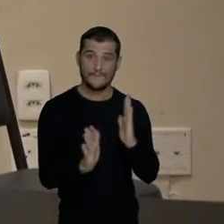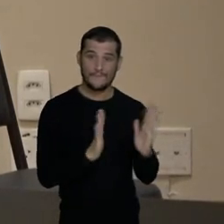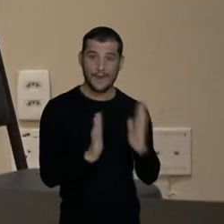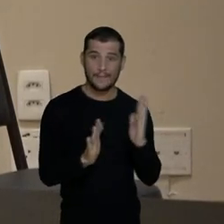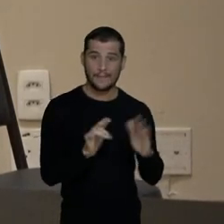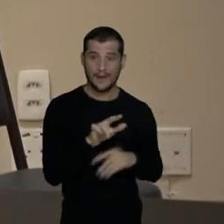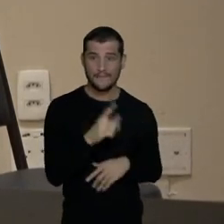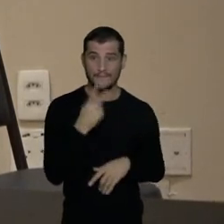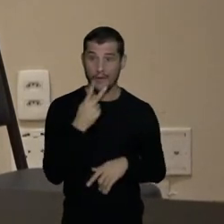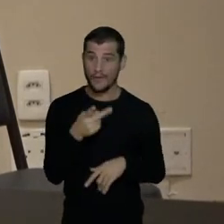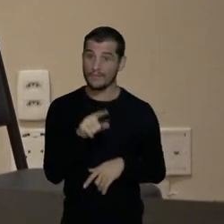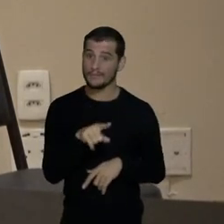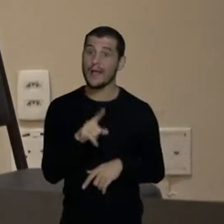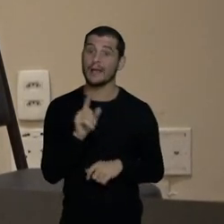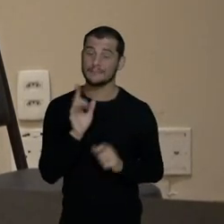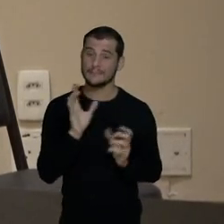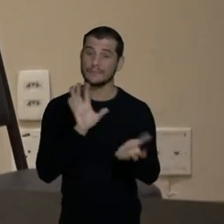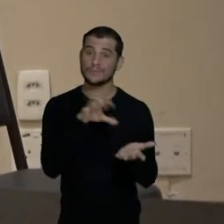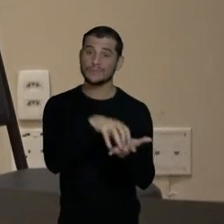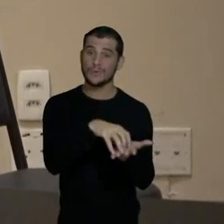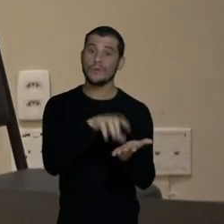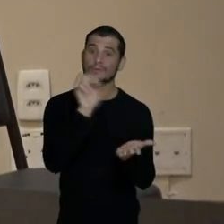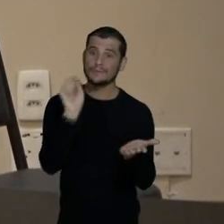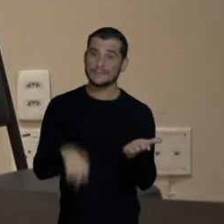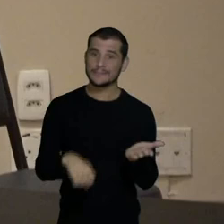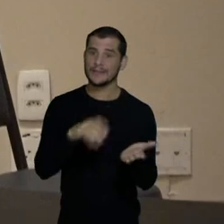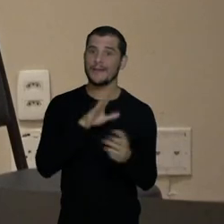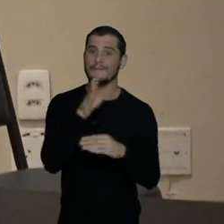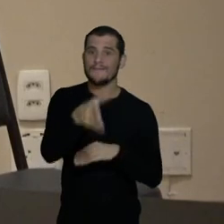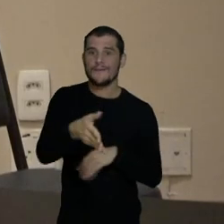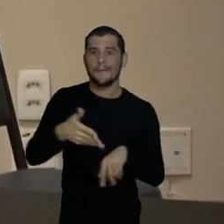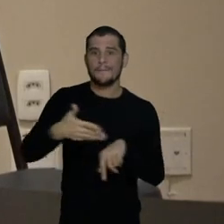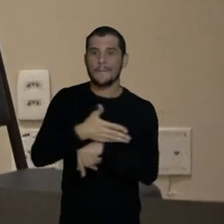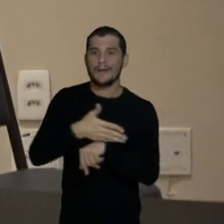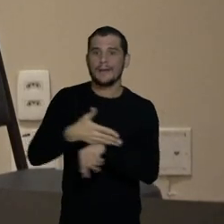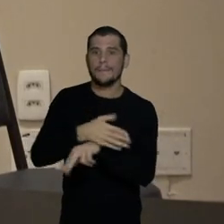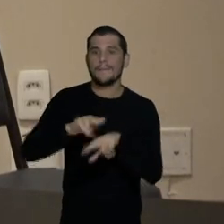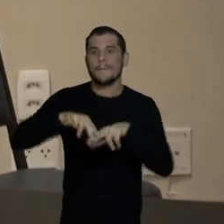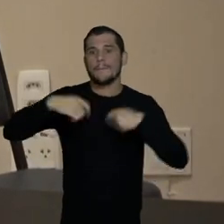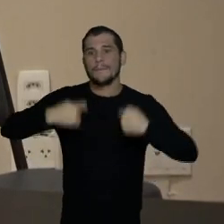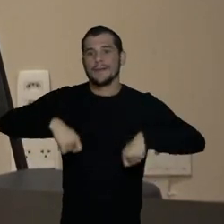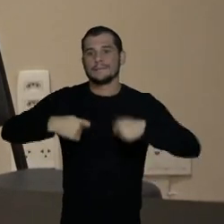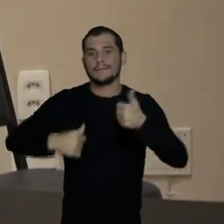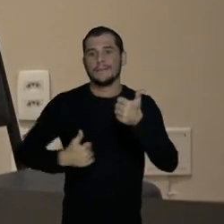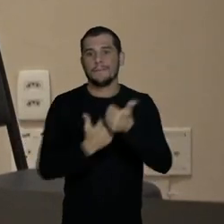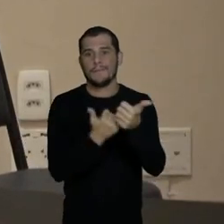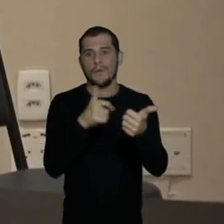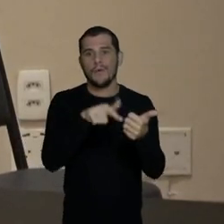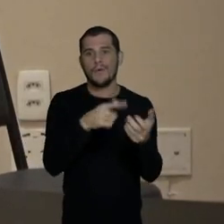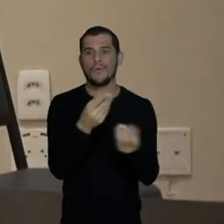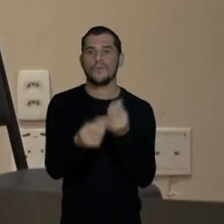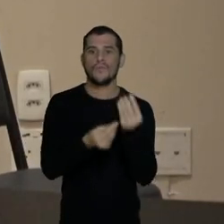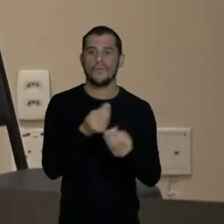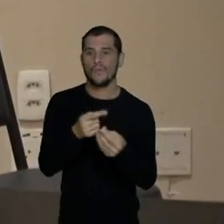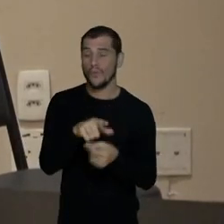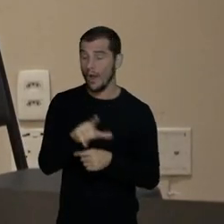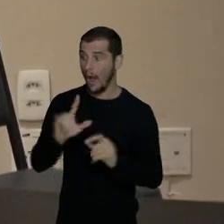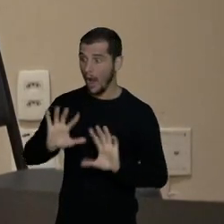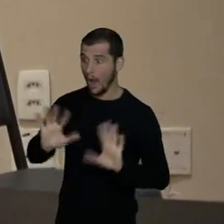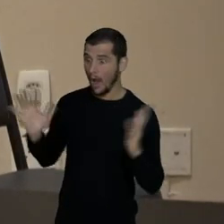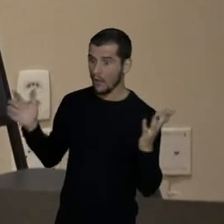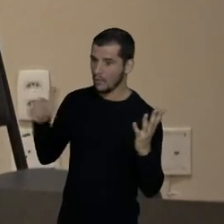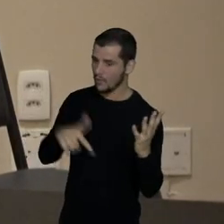núcleo com certeza vai participar porque nós precisamos apoiar esse tipo de atividade nós